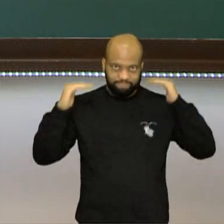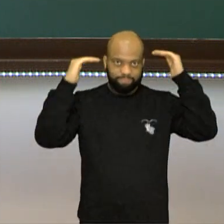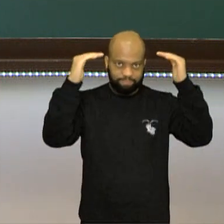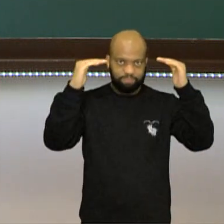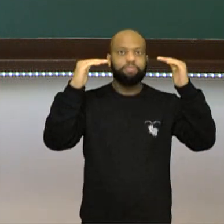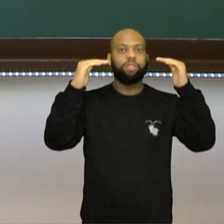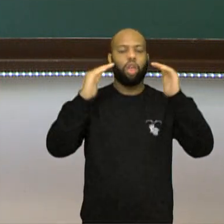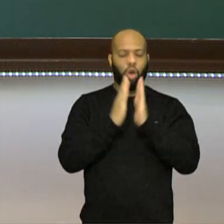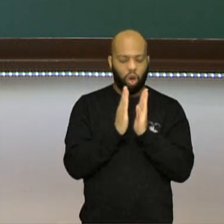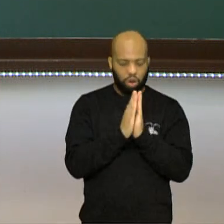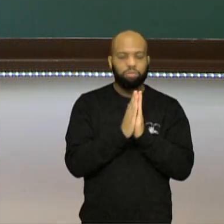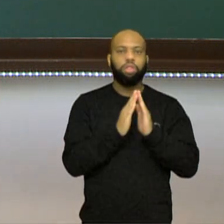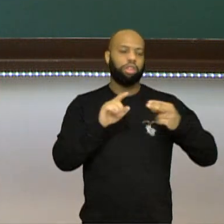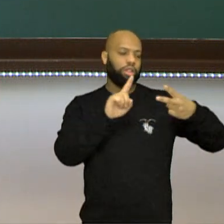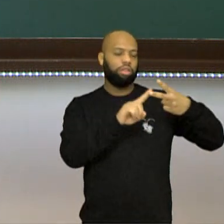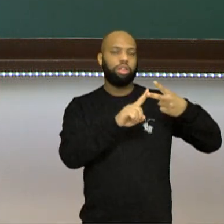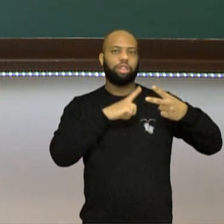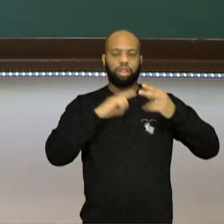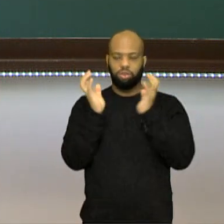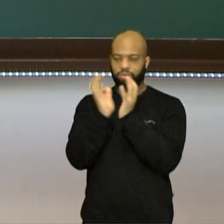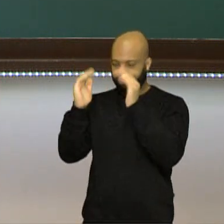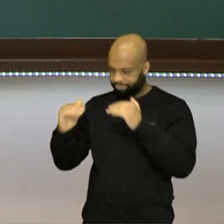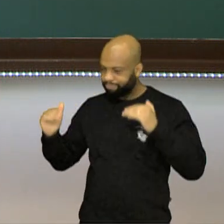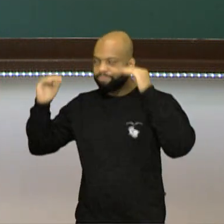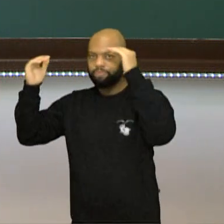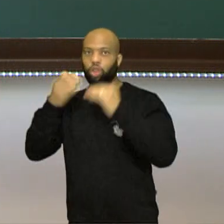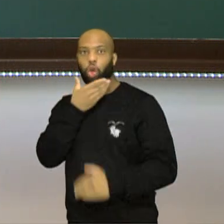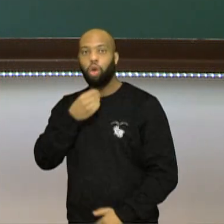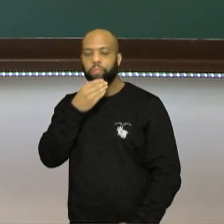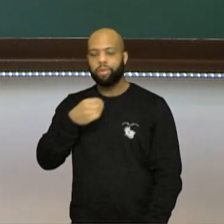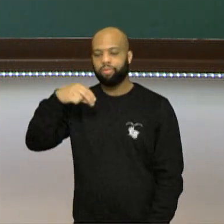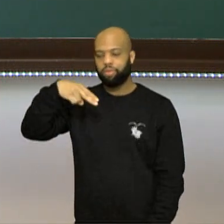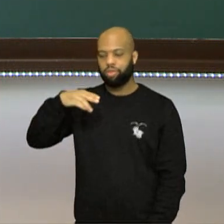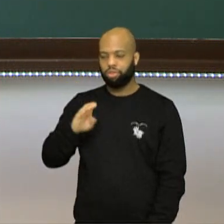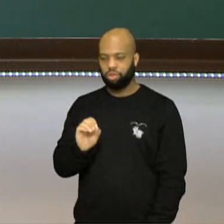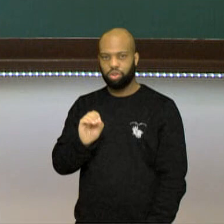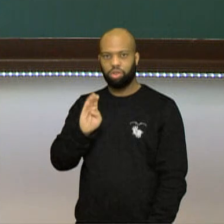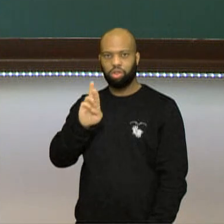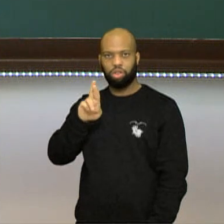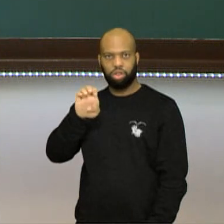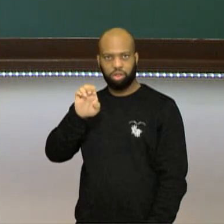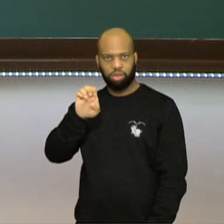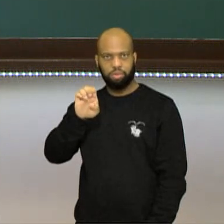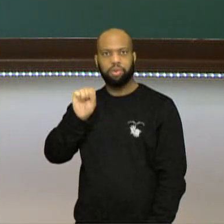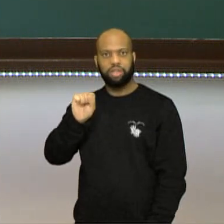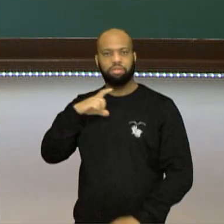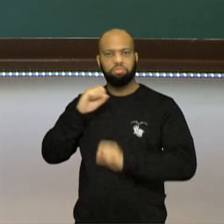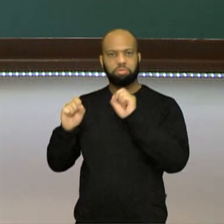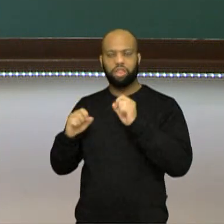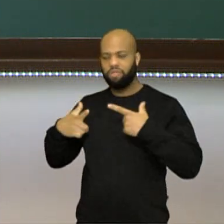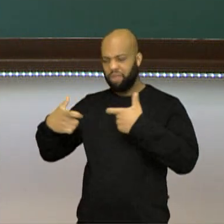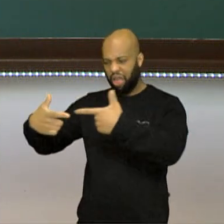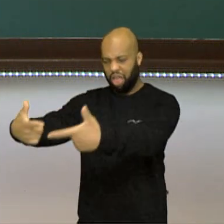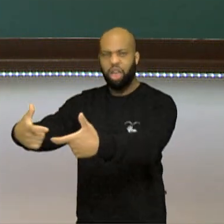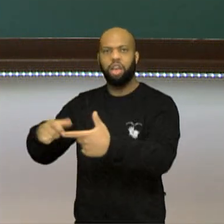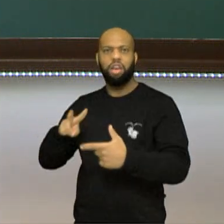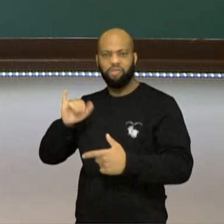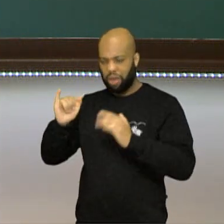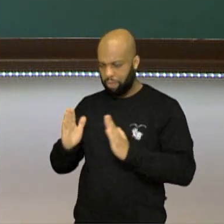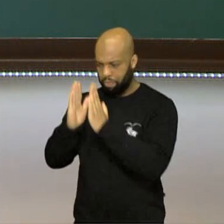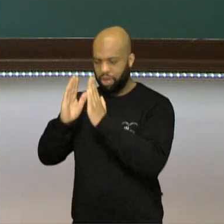que oram, os nobres ou os cavaleiros, que são os que batalham, os que guerreiam, e